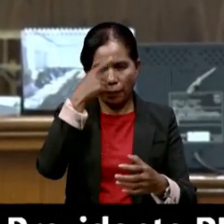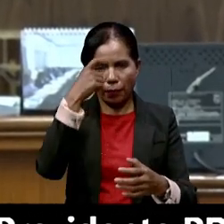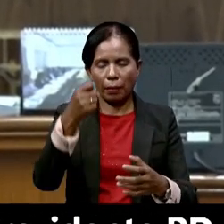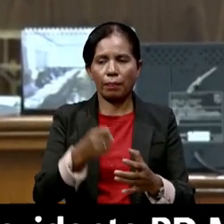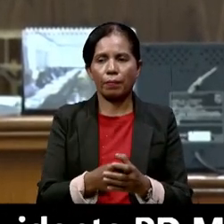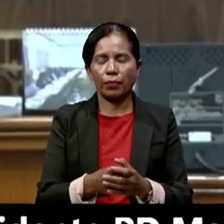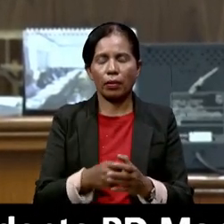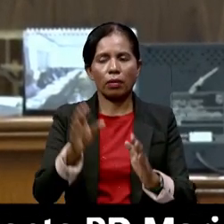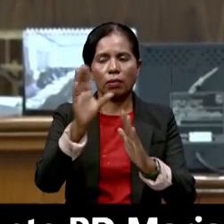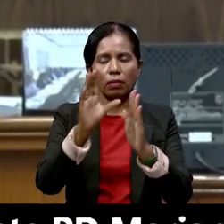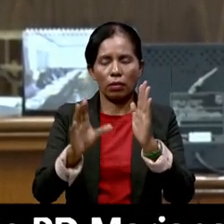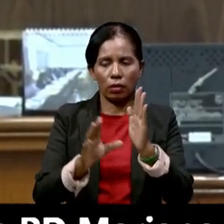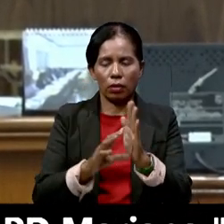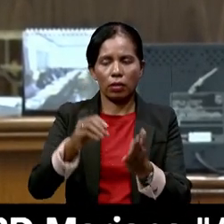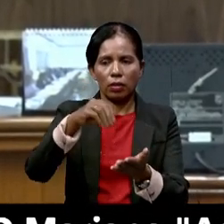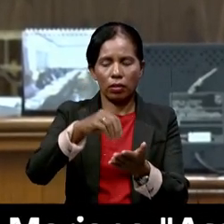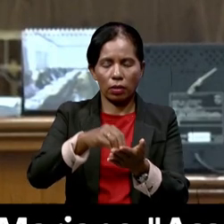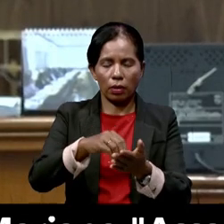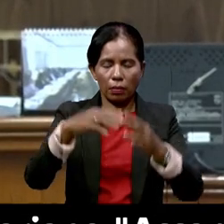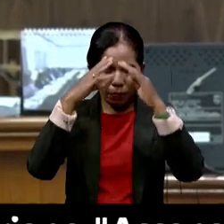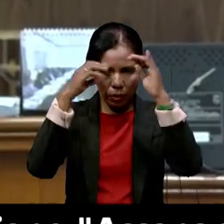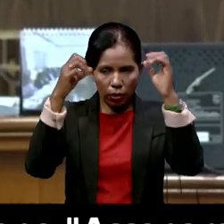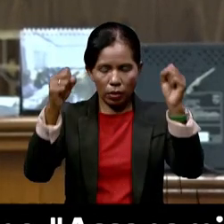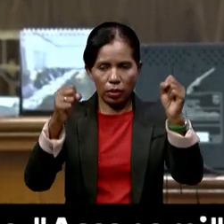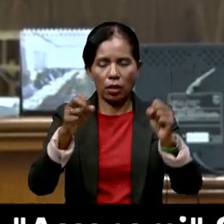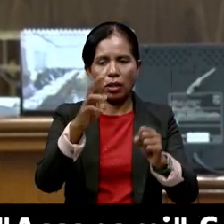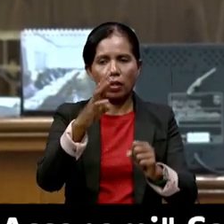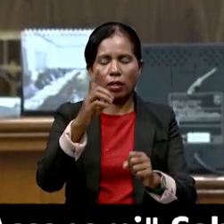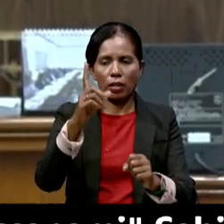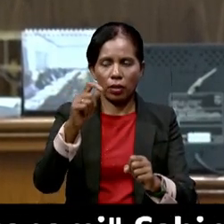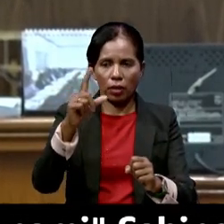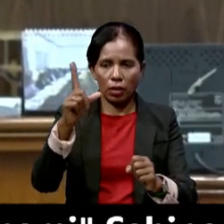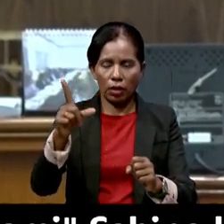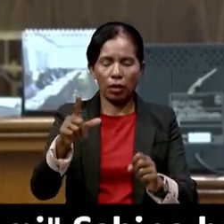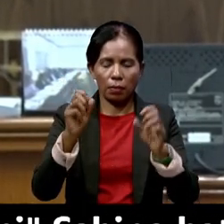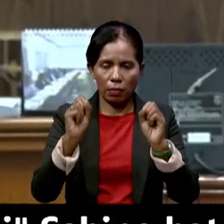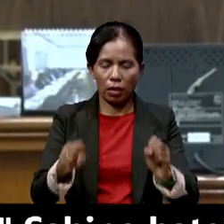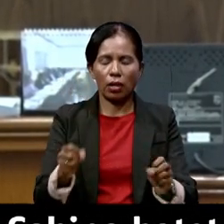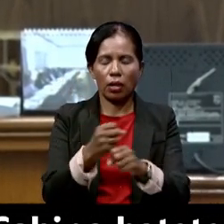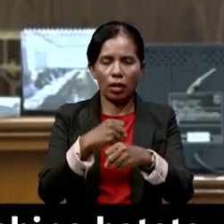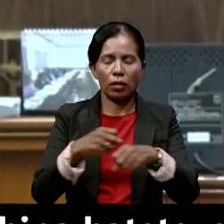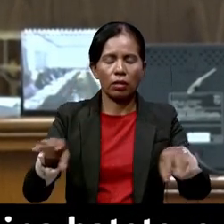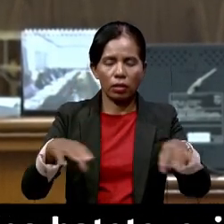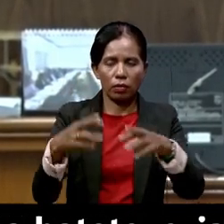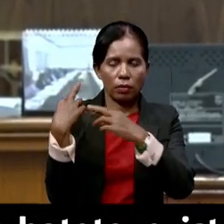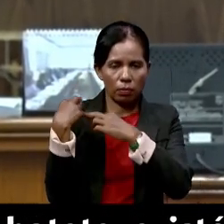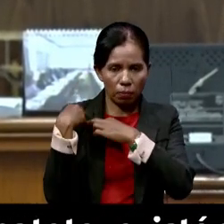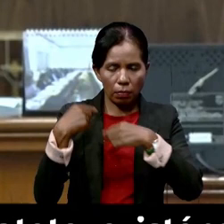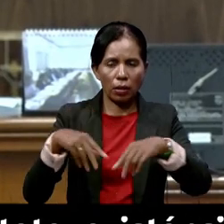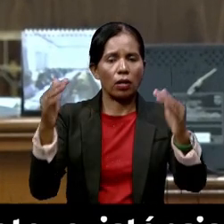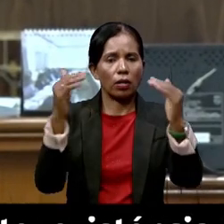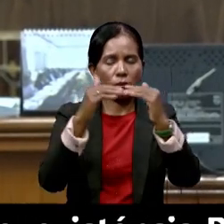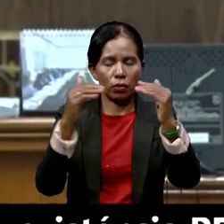a Constituição permite que Sua Excelência, o Presidente da República, também faça o seu papel. Ele é diplomata também. Como